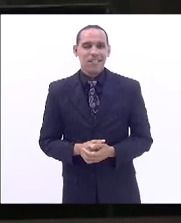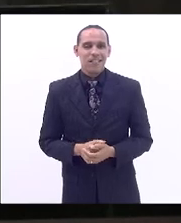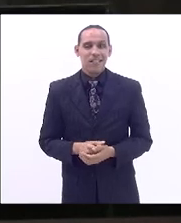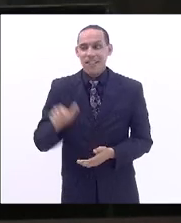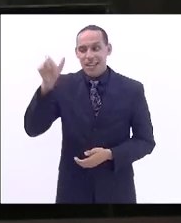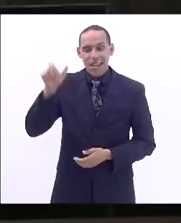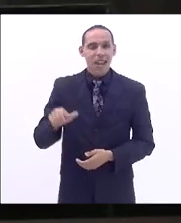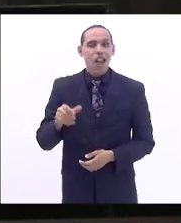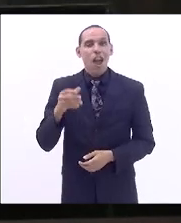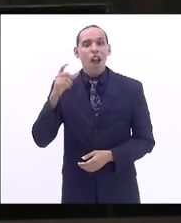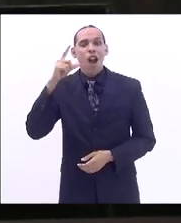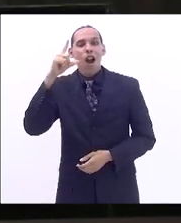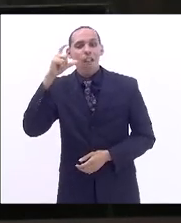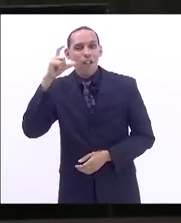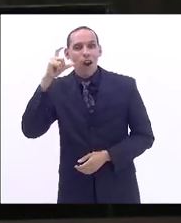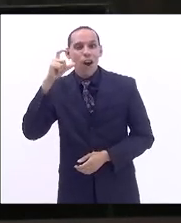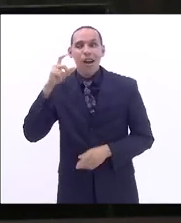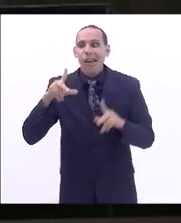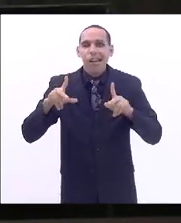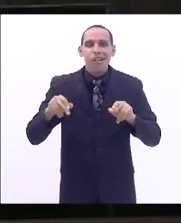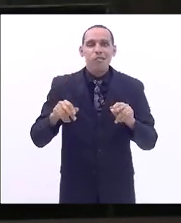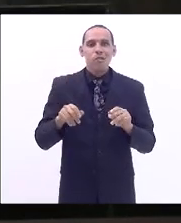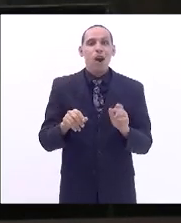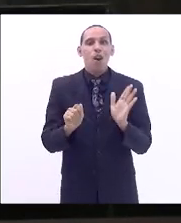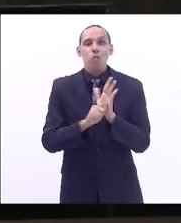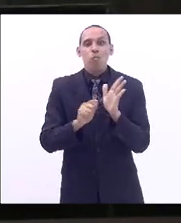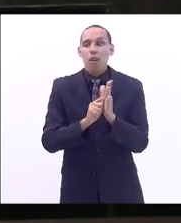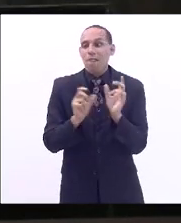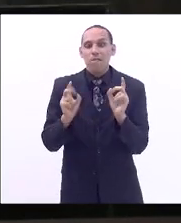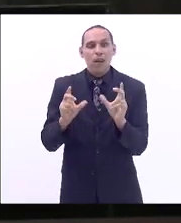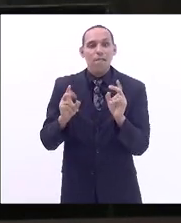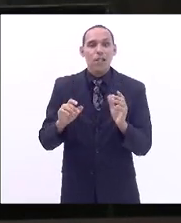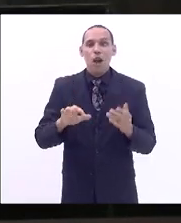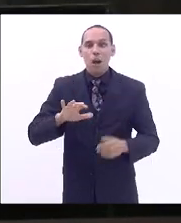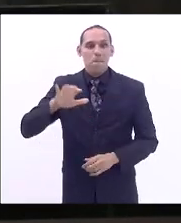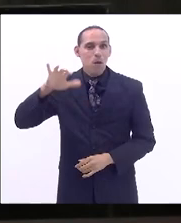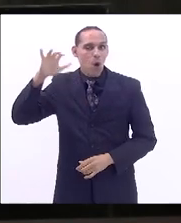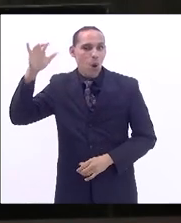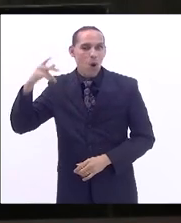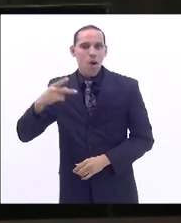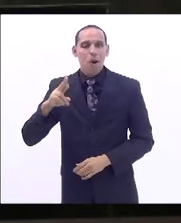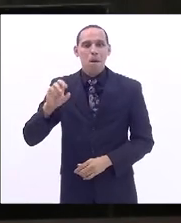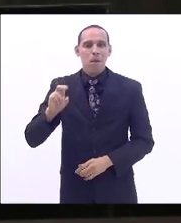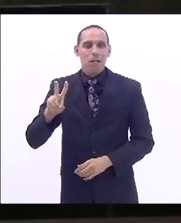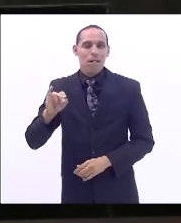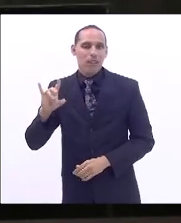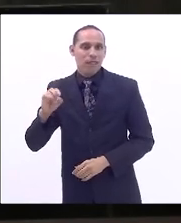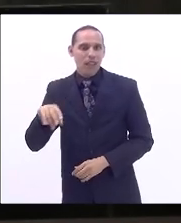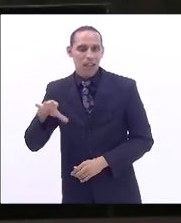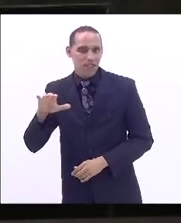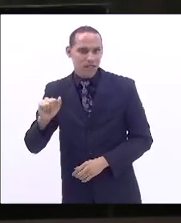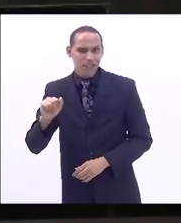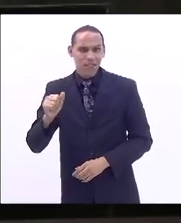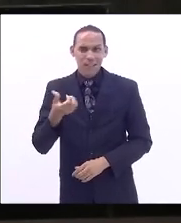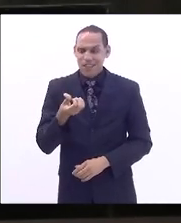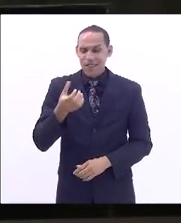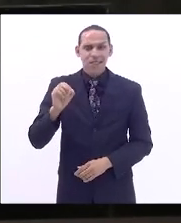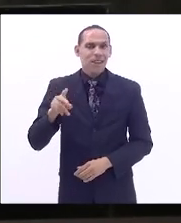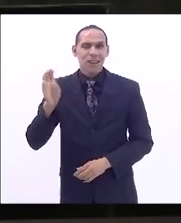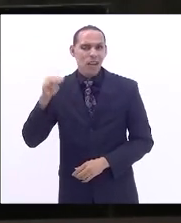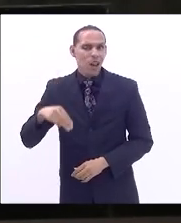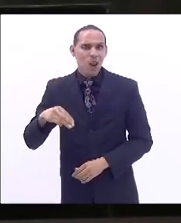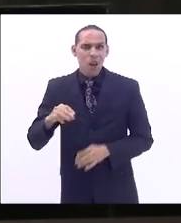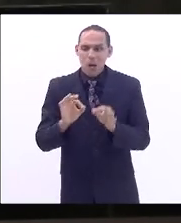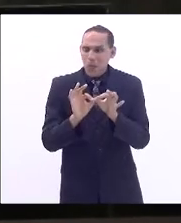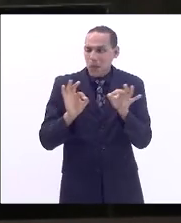reconhecido por foto como um dos traficantes que trocou tiro com policiais do Morro da Providência no centro do Rio a 60 km de